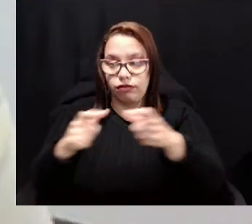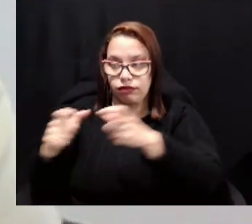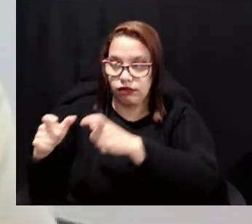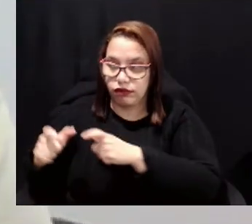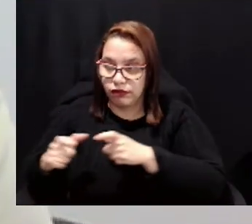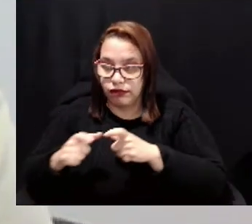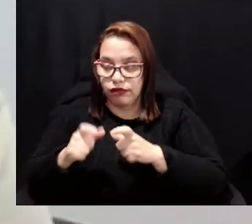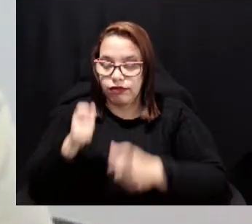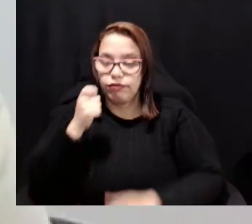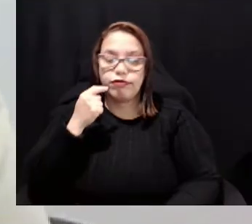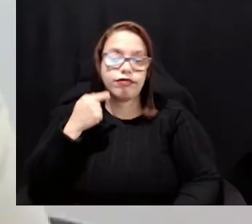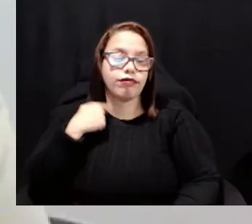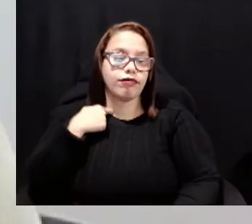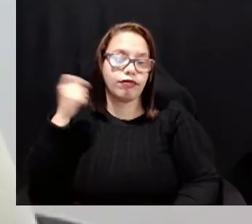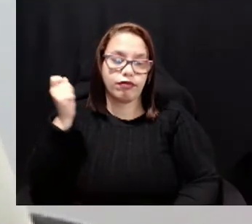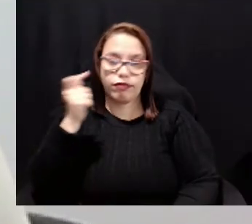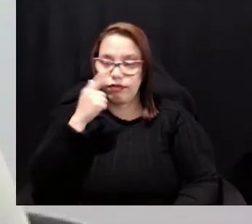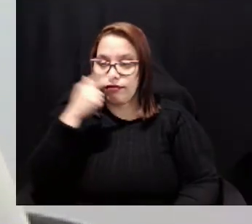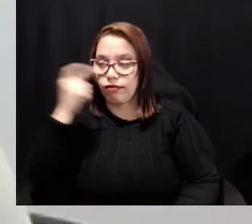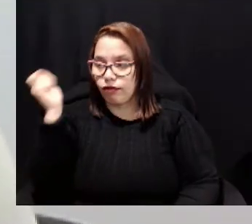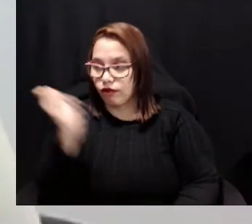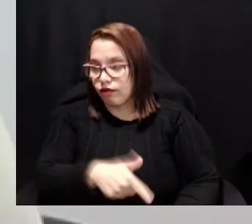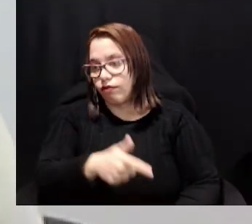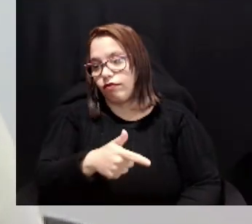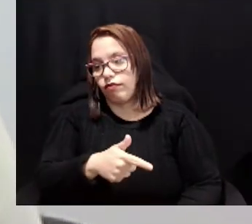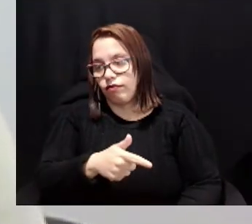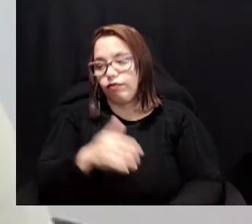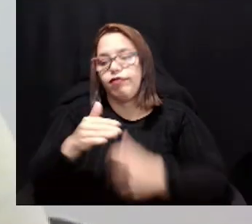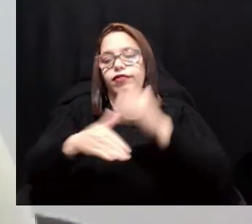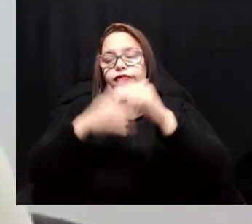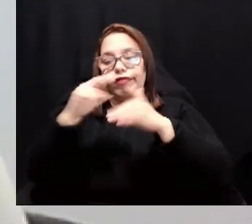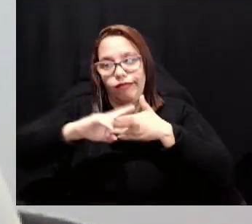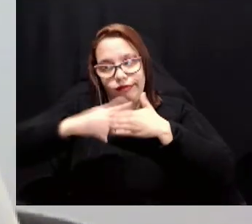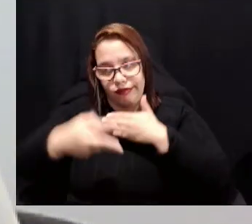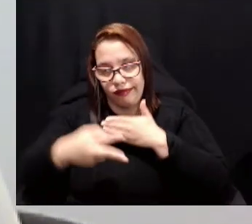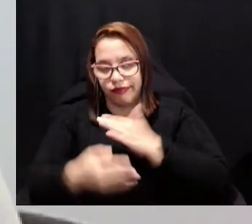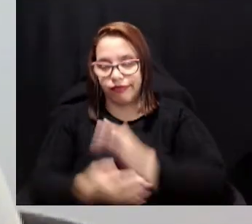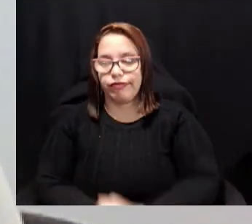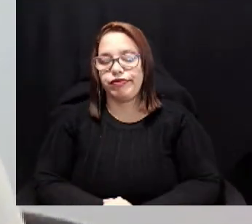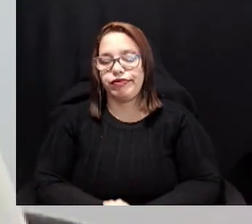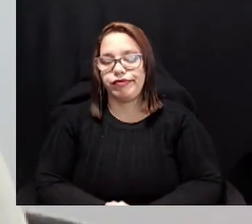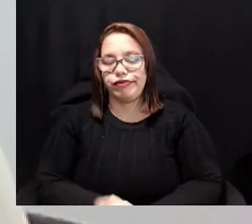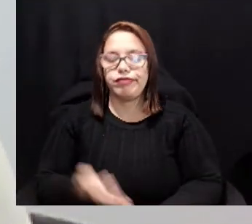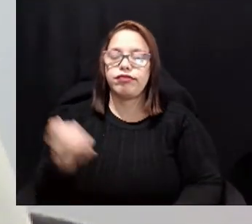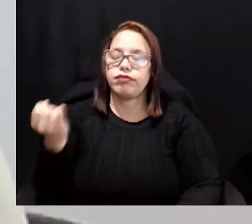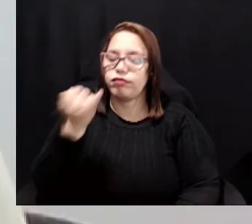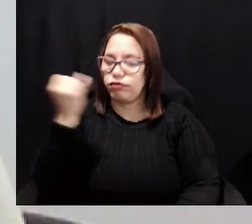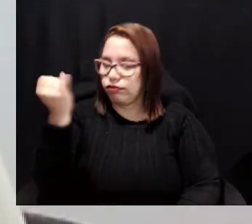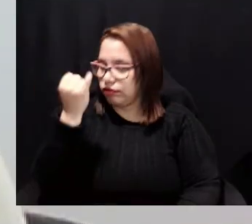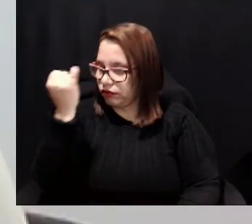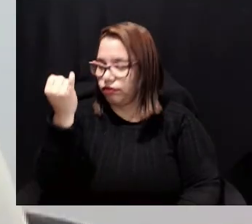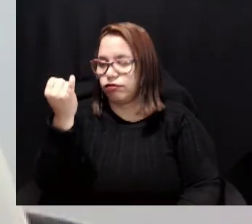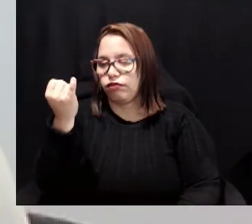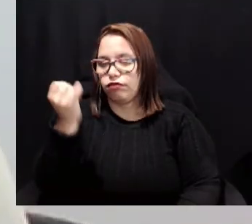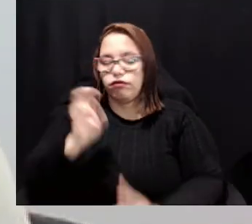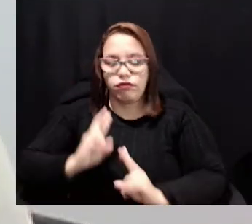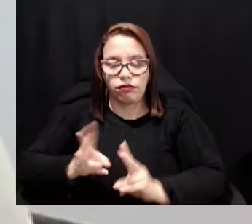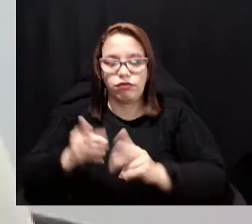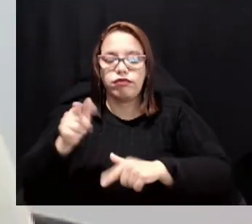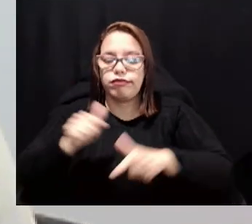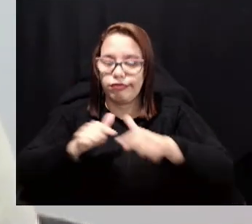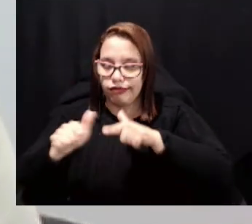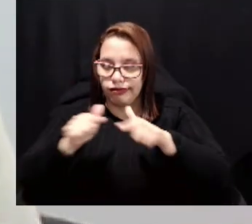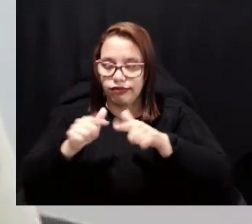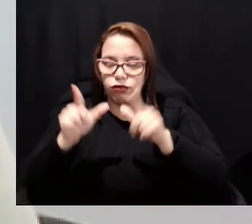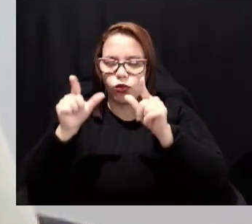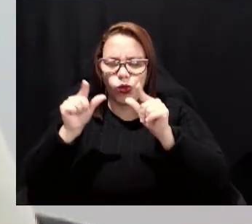desses espaços, né, para jogar os nossos resíduos, acaba multiplicando esses impactos. Então é muito importante que a gente